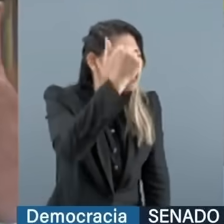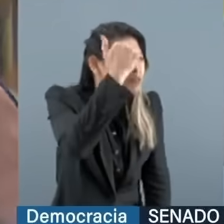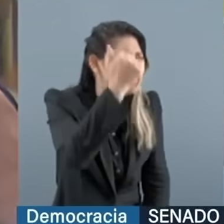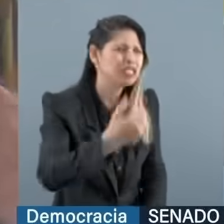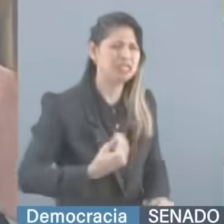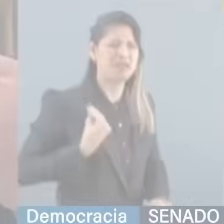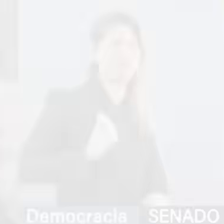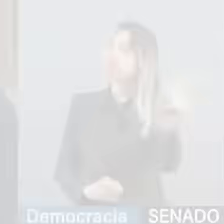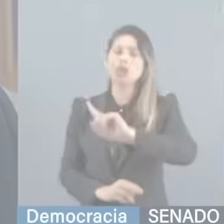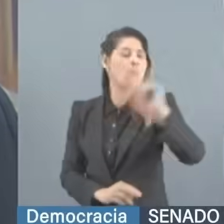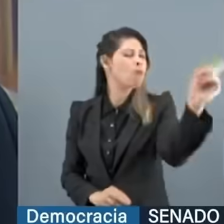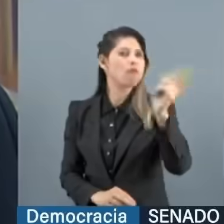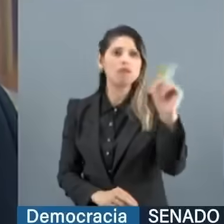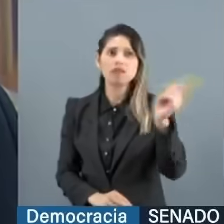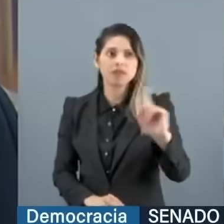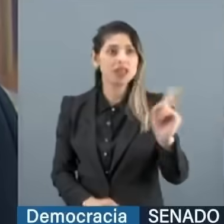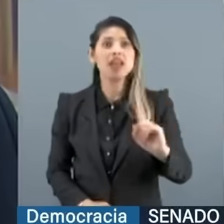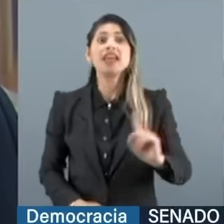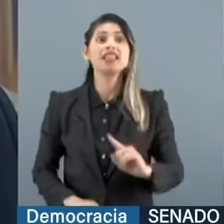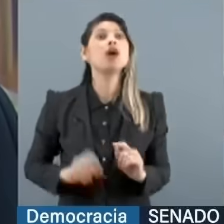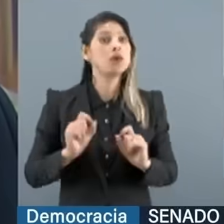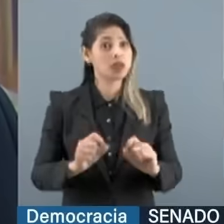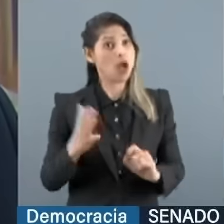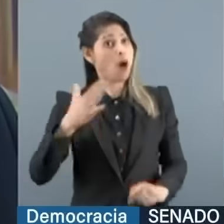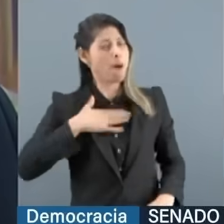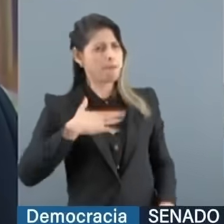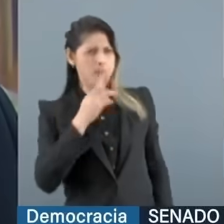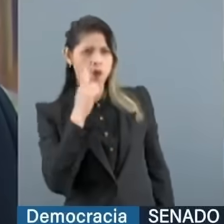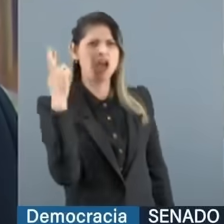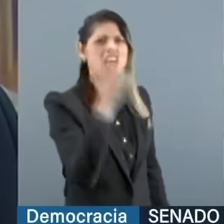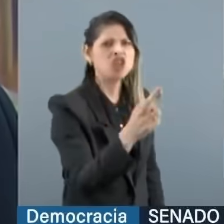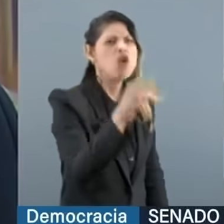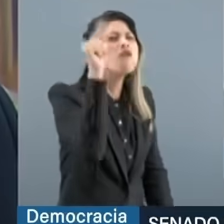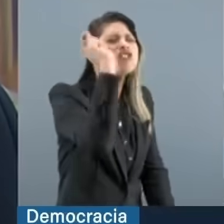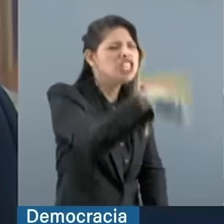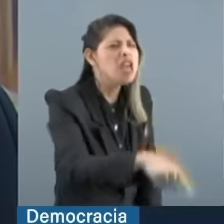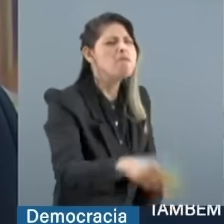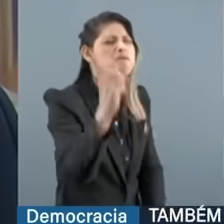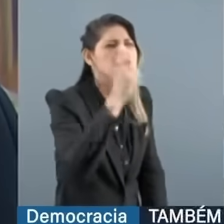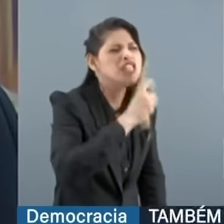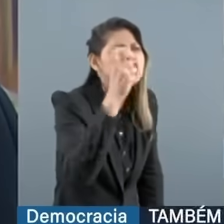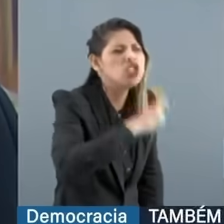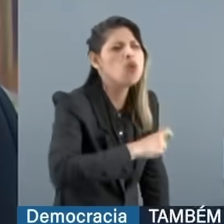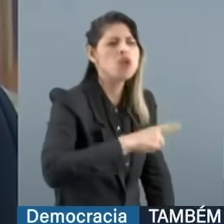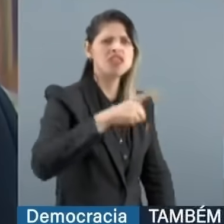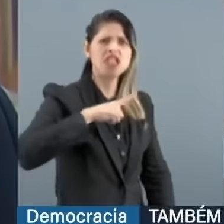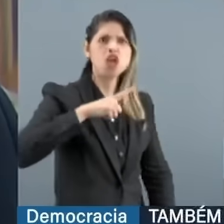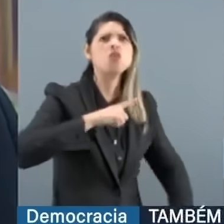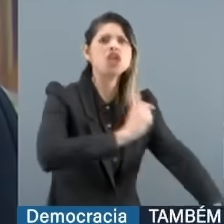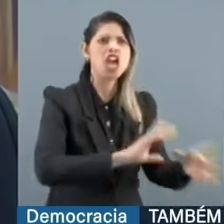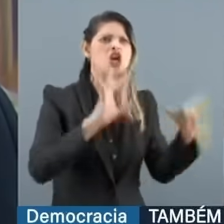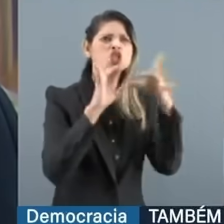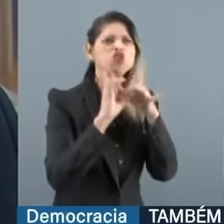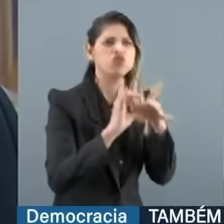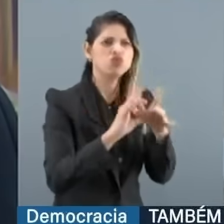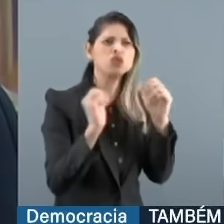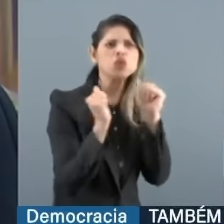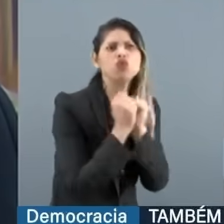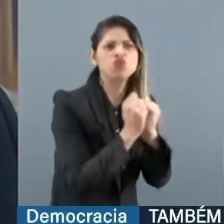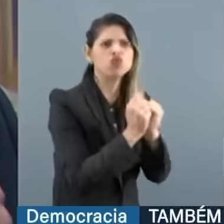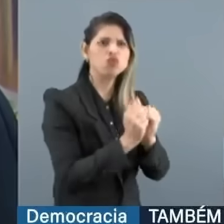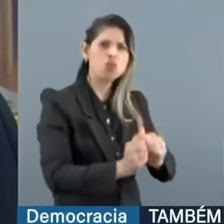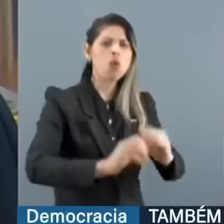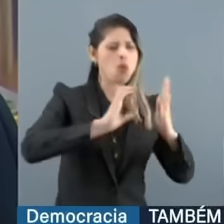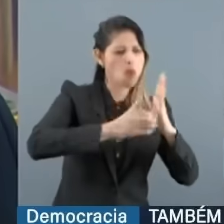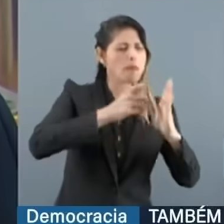te levar a lugar algum. E o meu recado fica para ti. Você mentiu, você tinha aliança com o PT, está aqui desde 2019, você